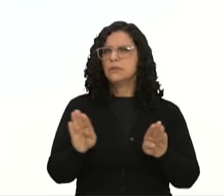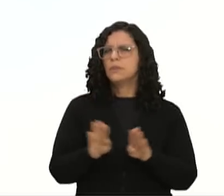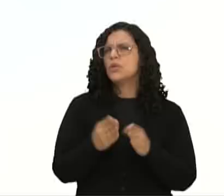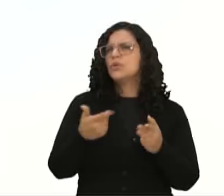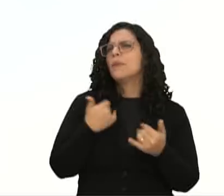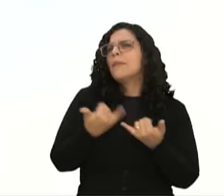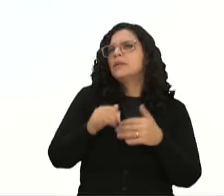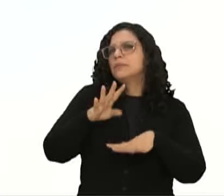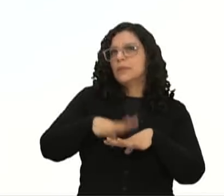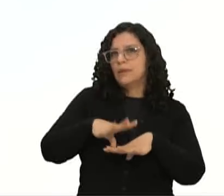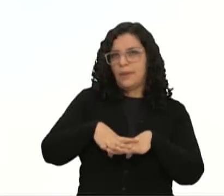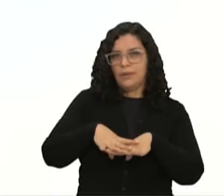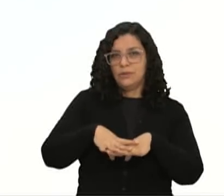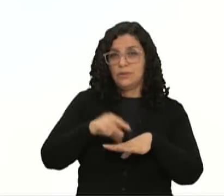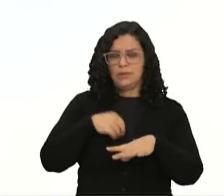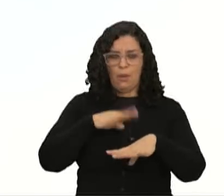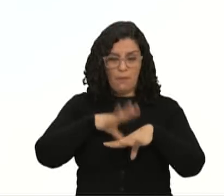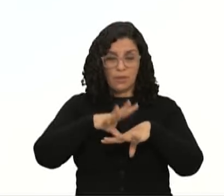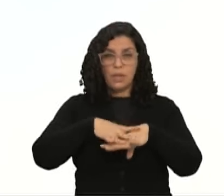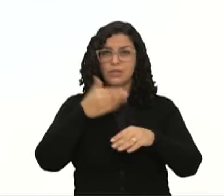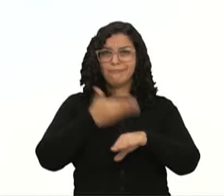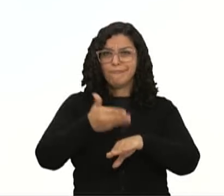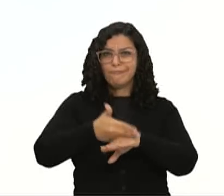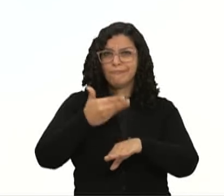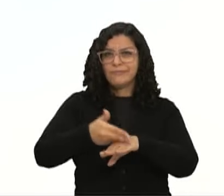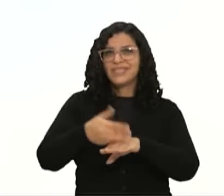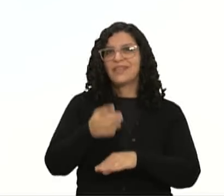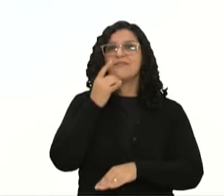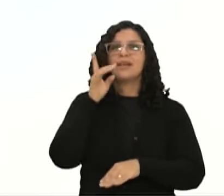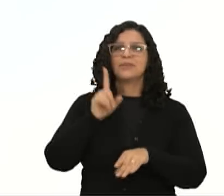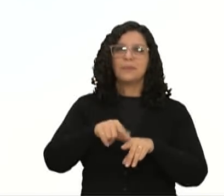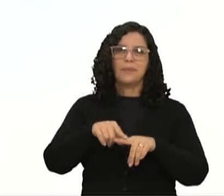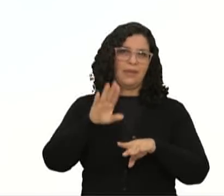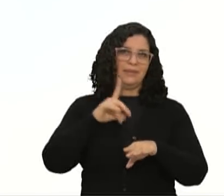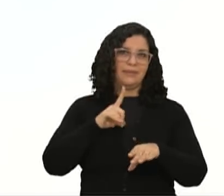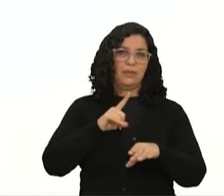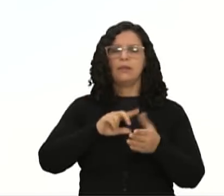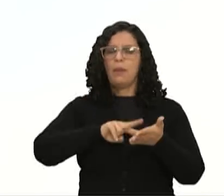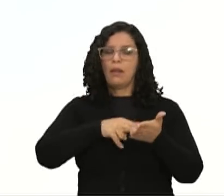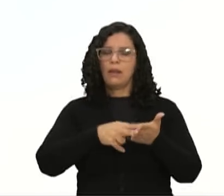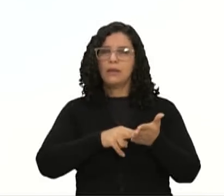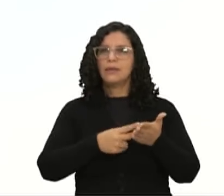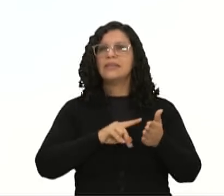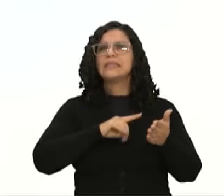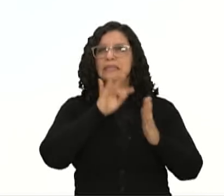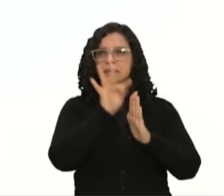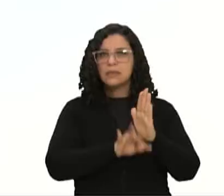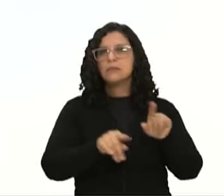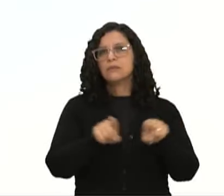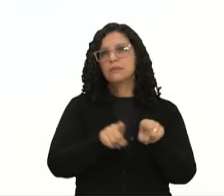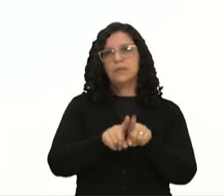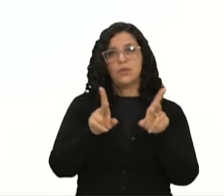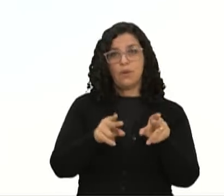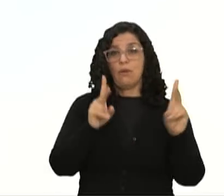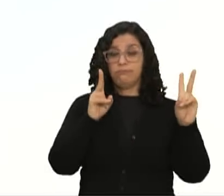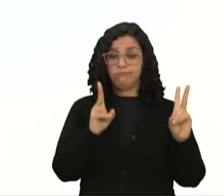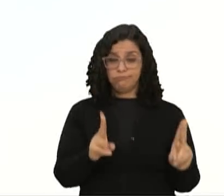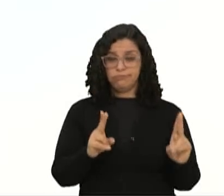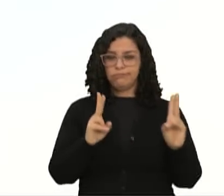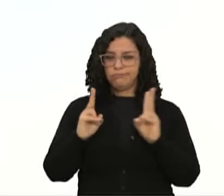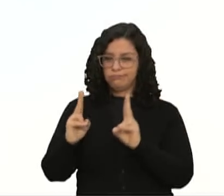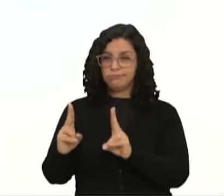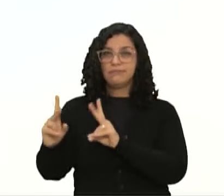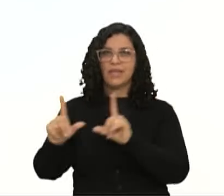de matemática. Quanto mais você pratica, mais fácil fica. Mesma coisa a interpretação dos textos. Nesse caso aqui, hoje nós